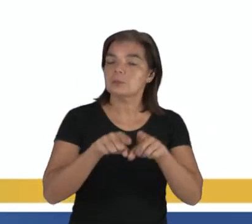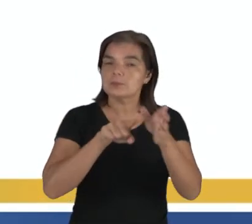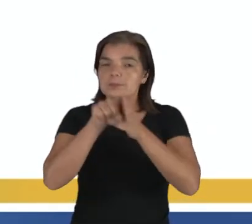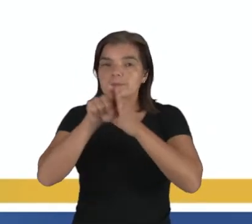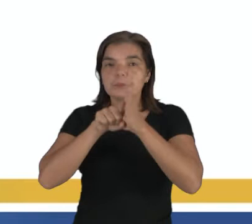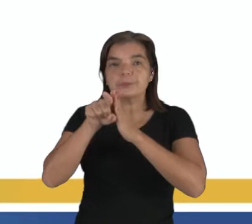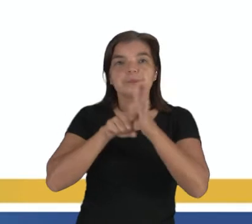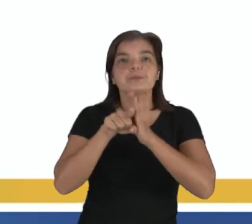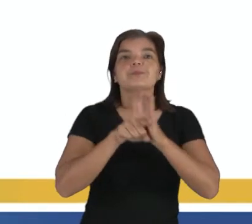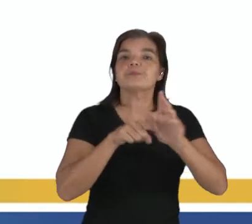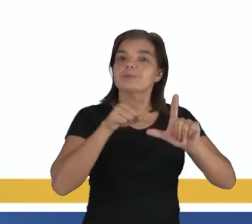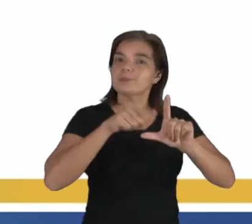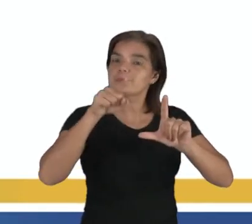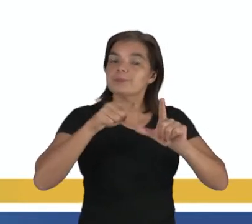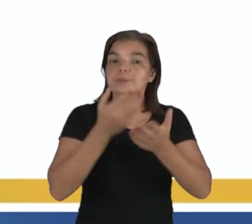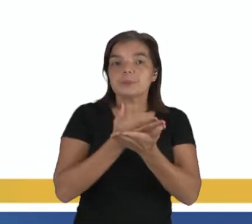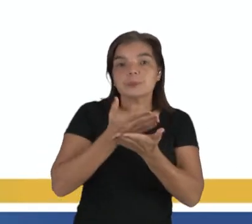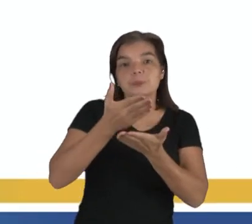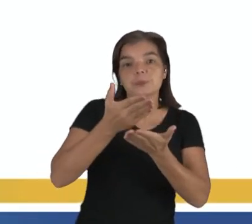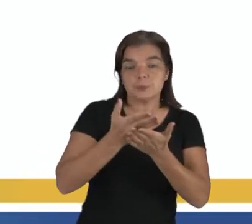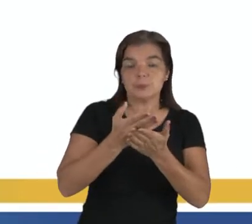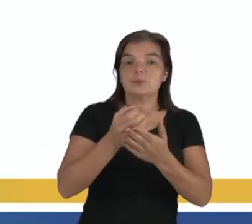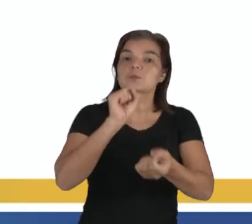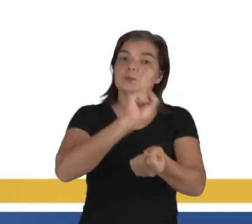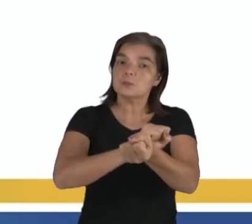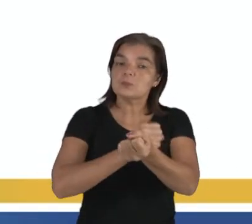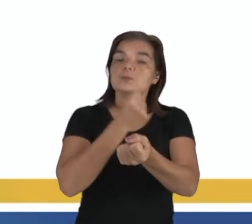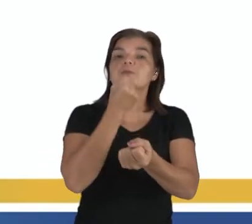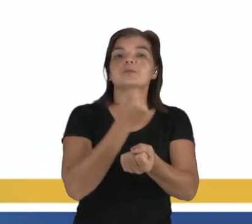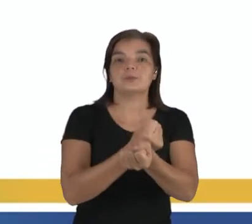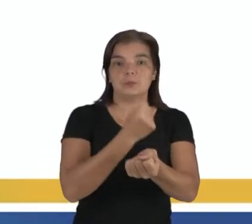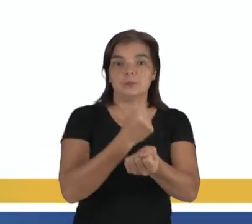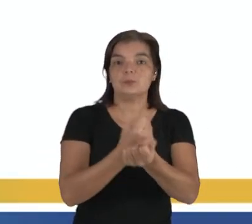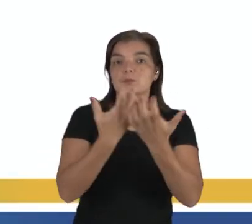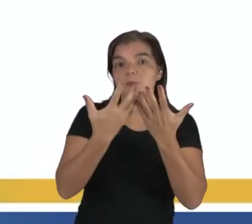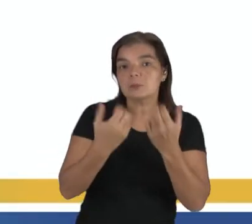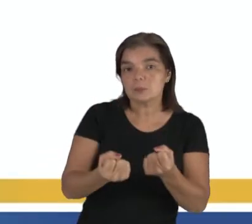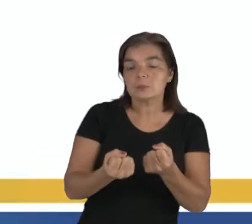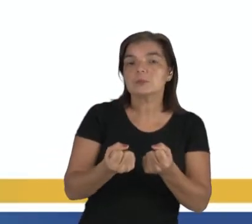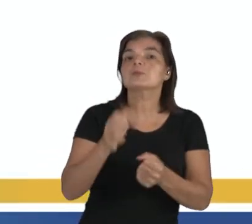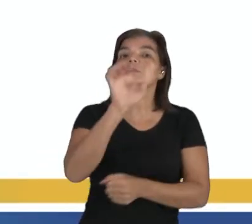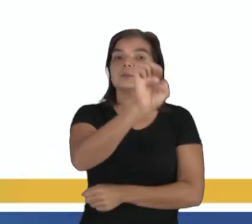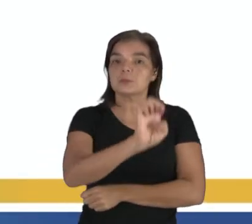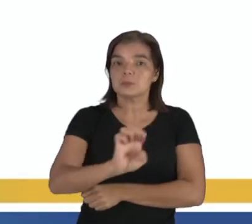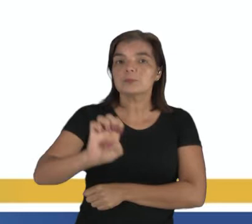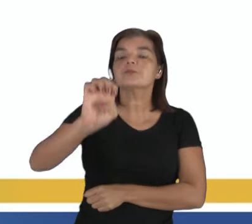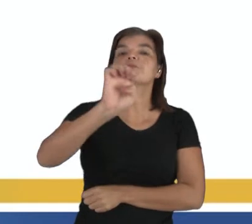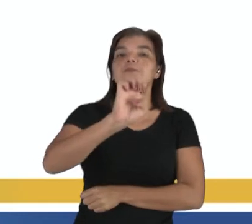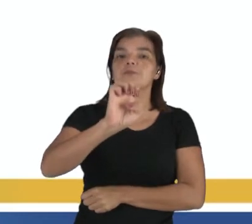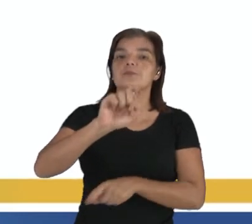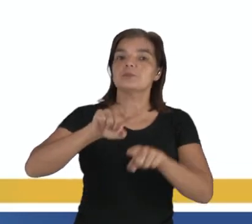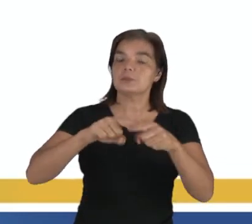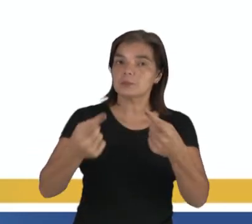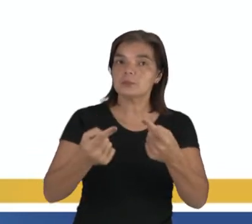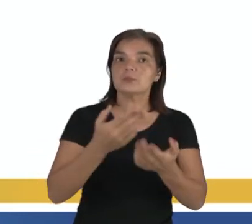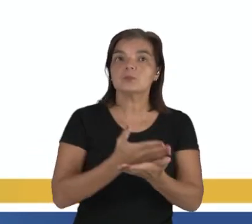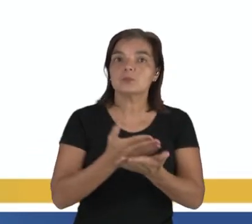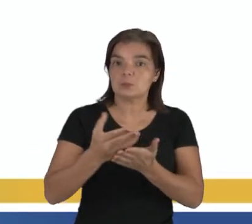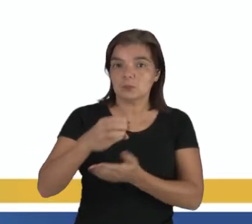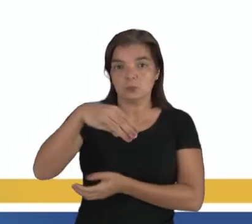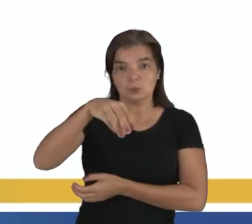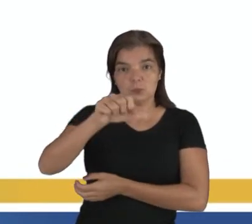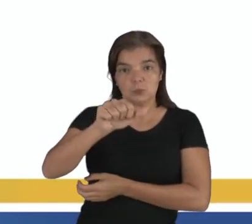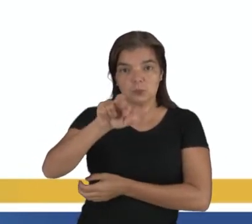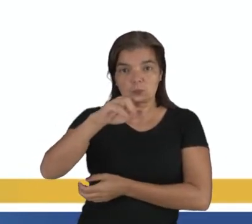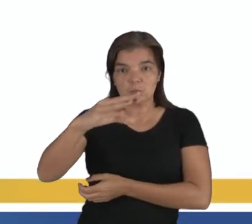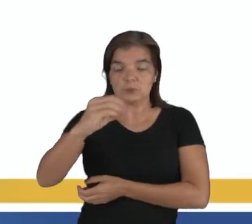científicos acumulados desde que os primeiros lockdowns foram adotados na Europa, a partir de